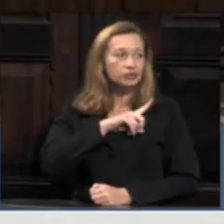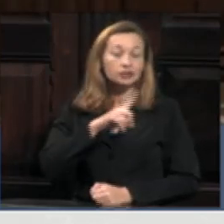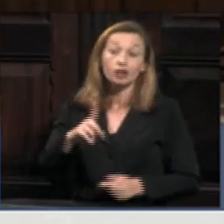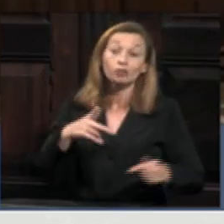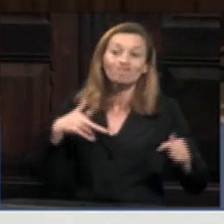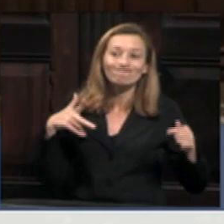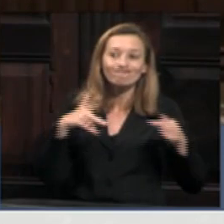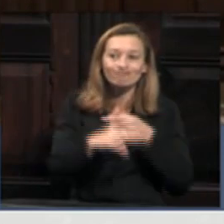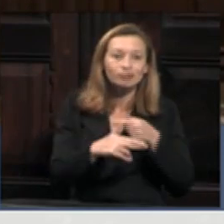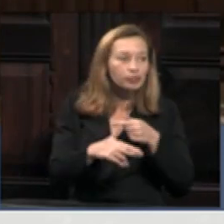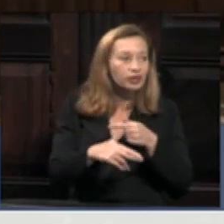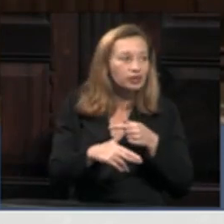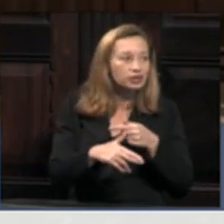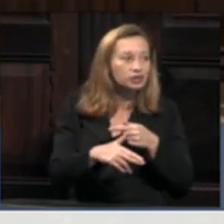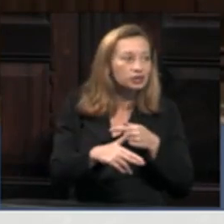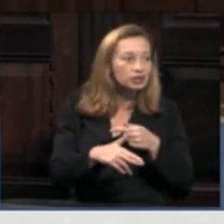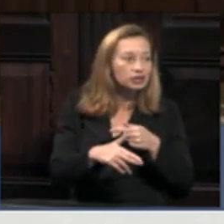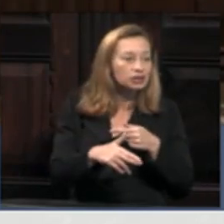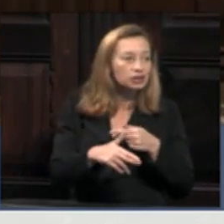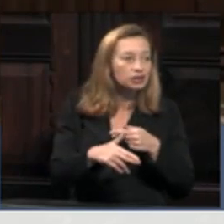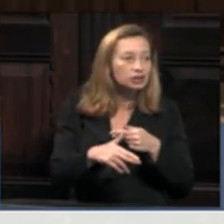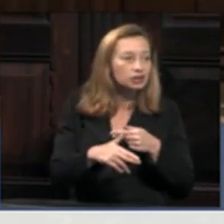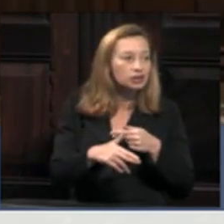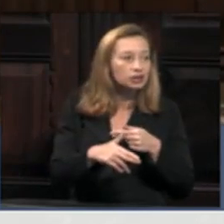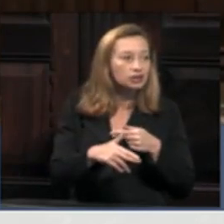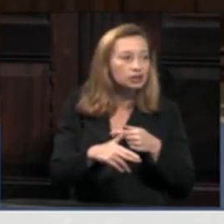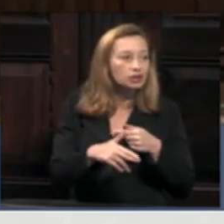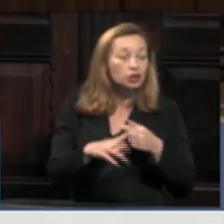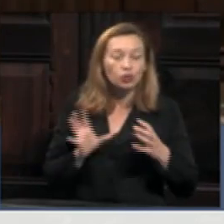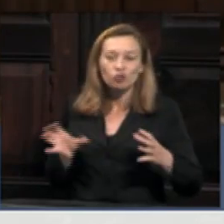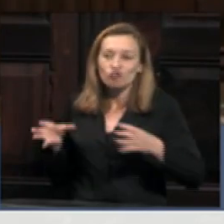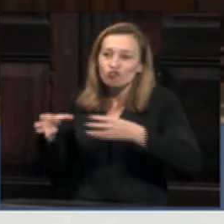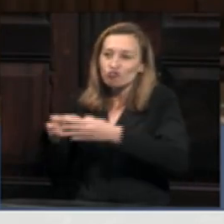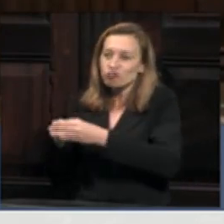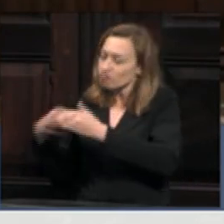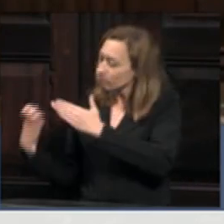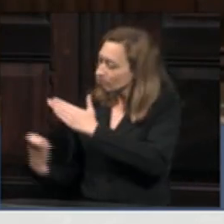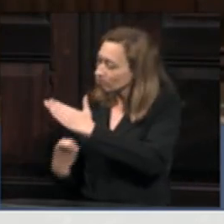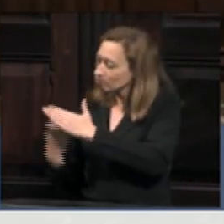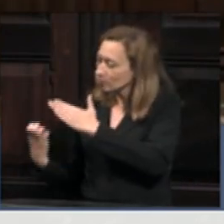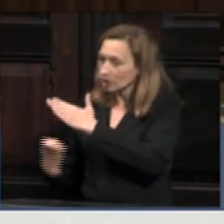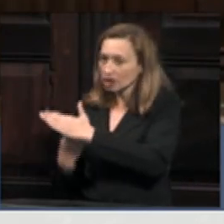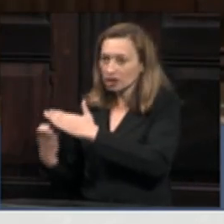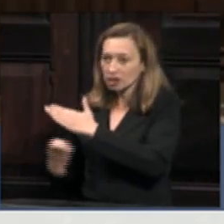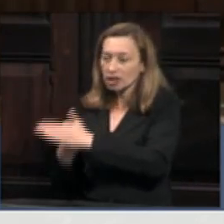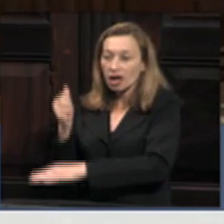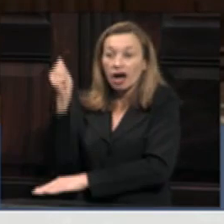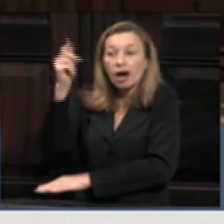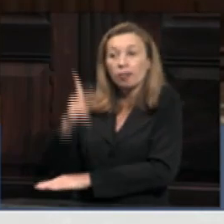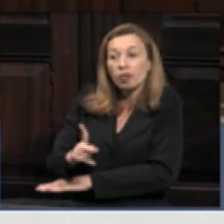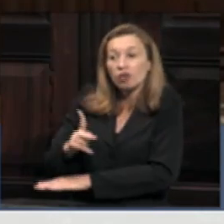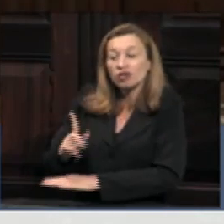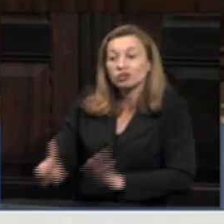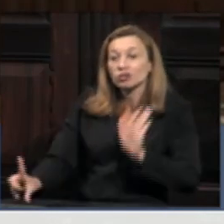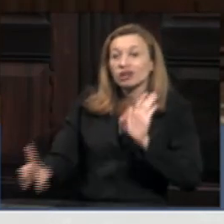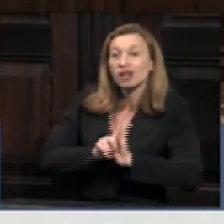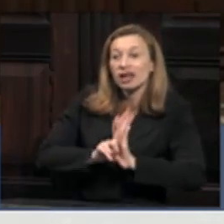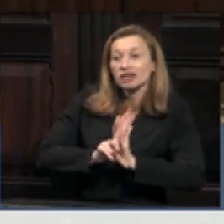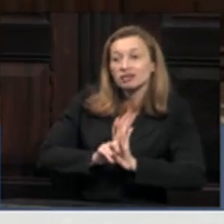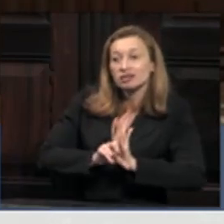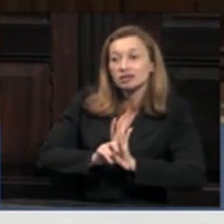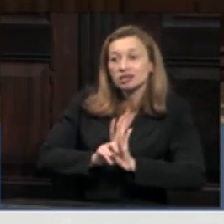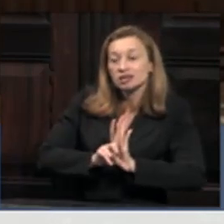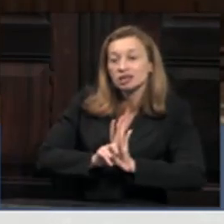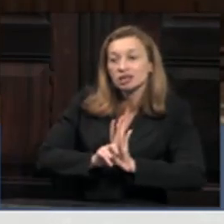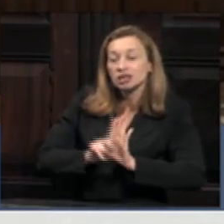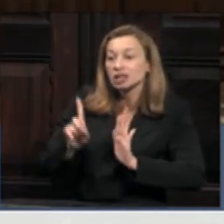atrapalhasse a classe empresarial, aprovando leis que